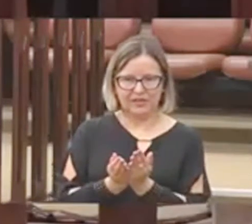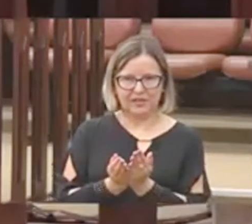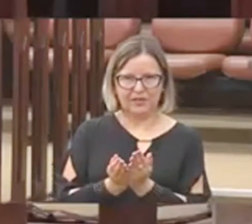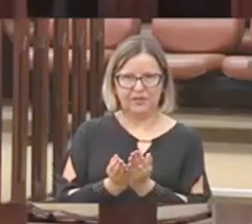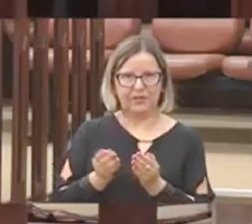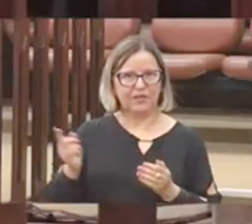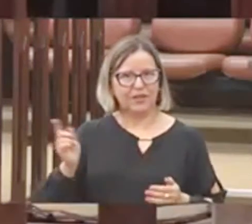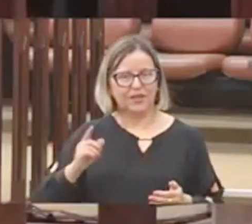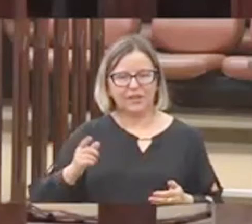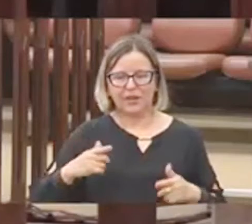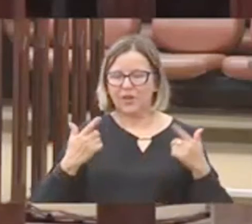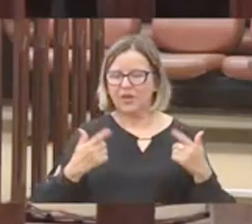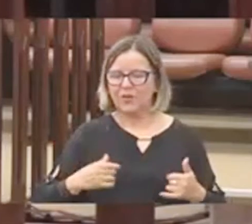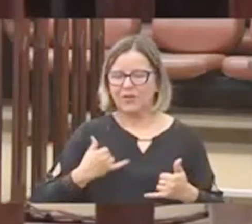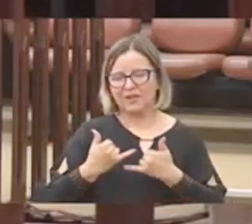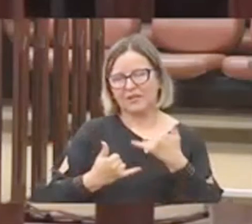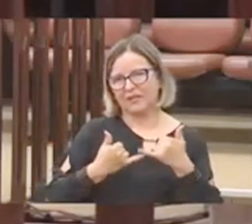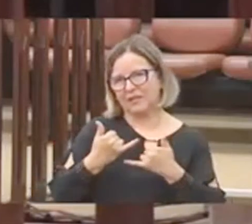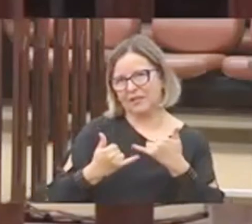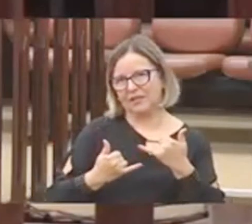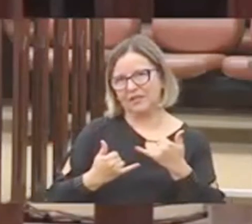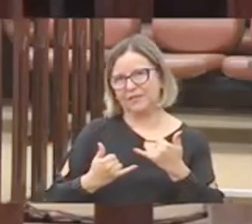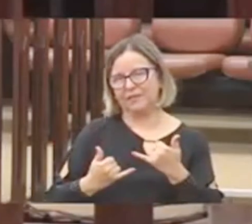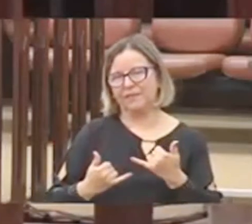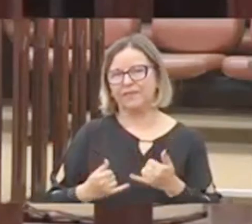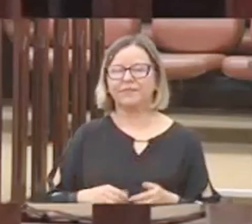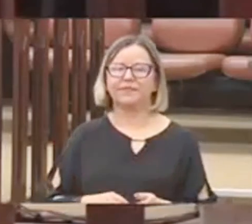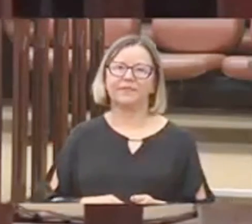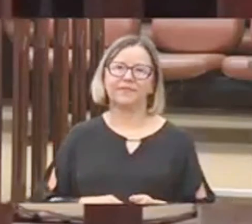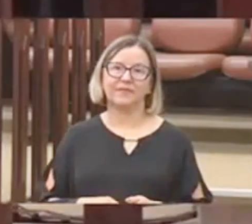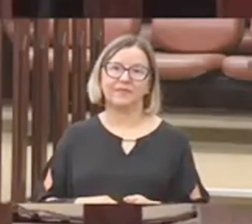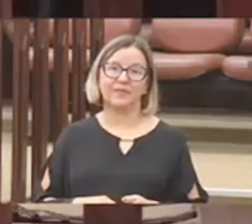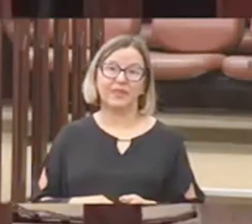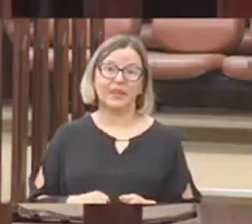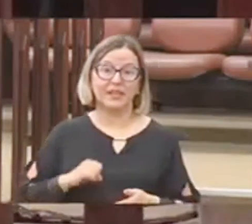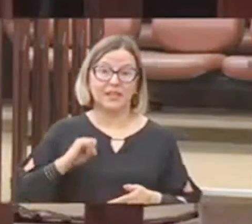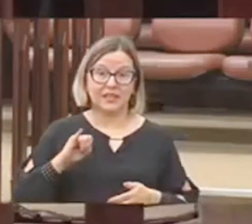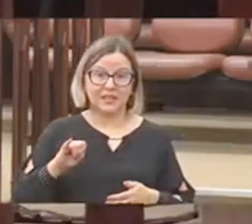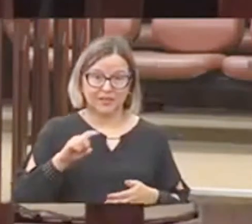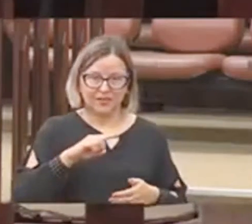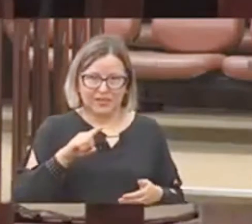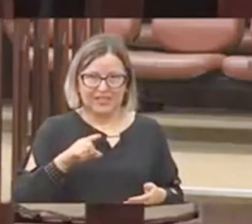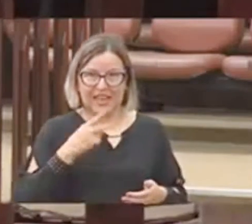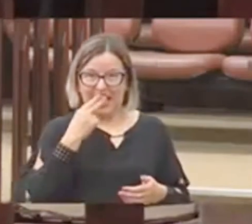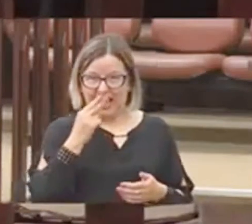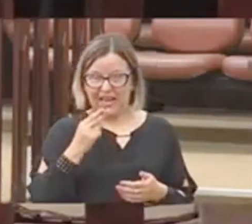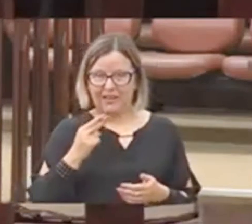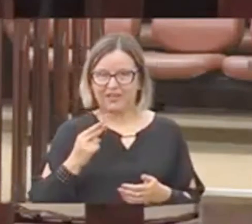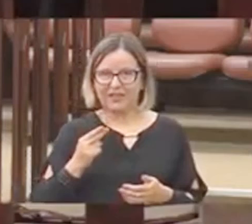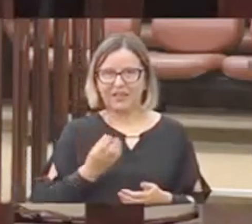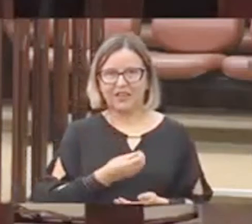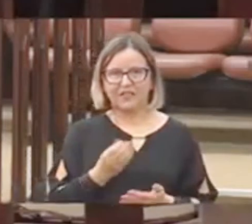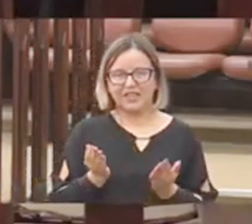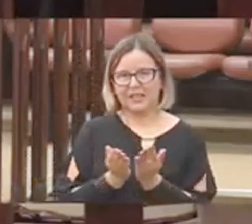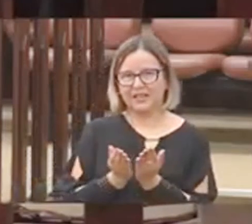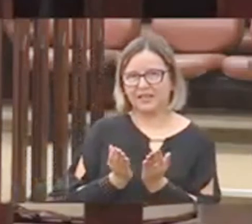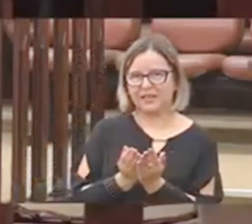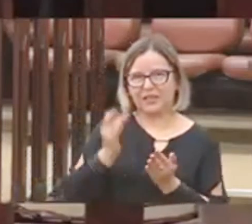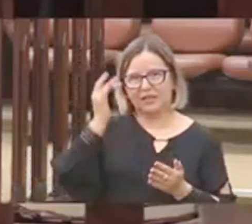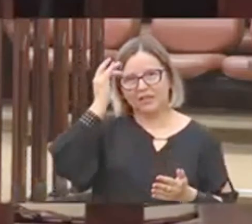Não é um parque de diversões. Se você tem essa concepção, você está